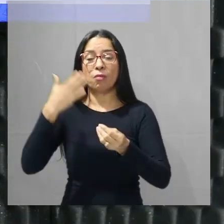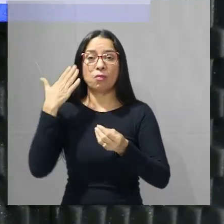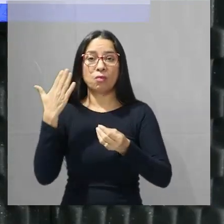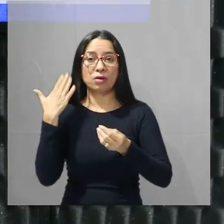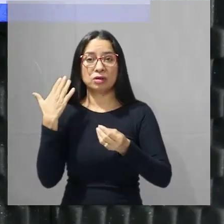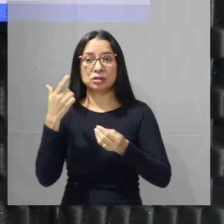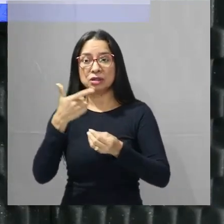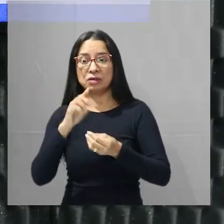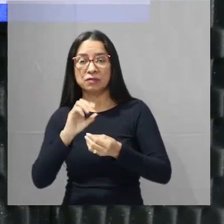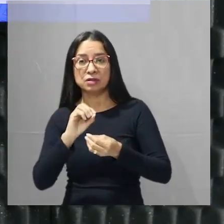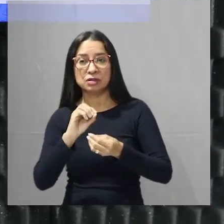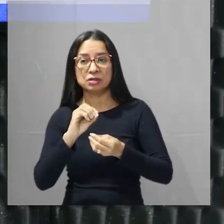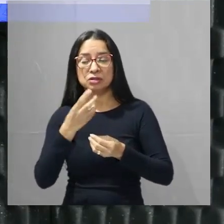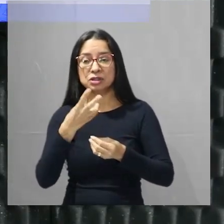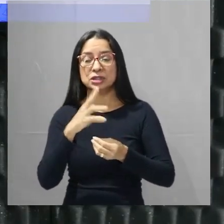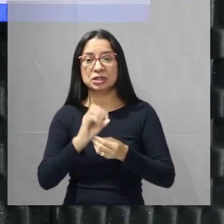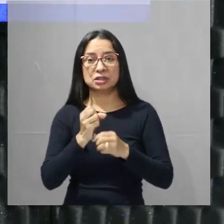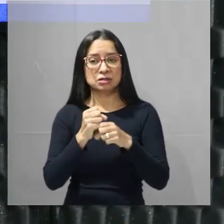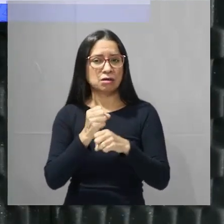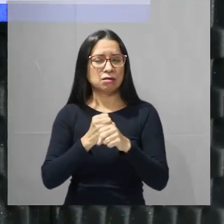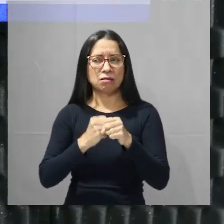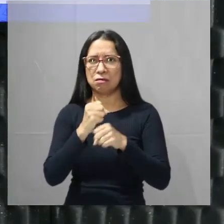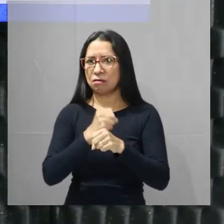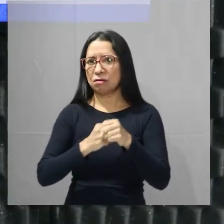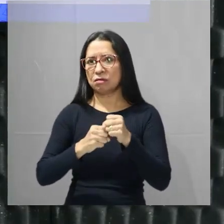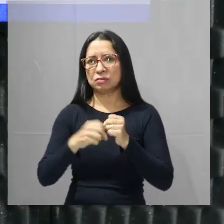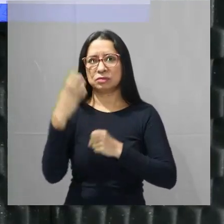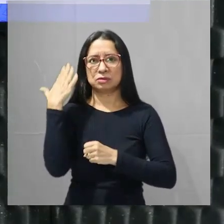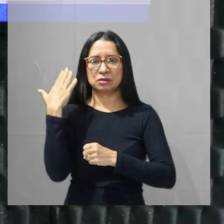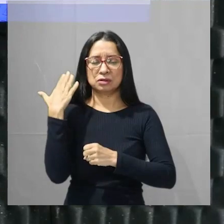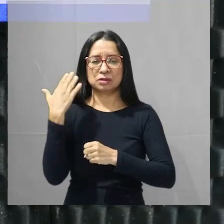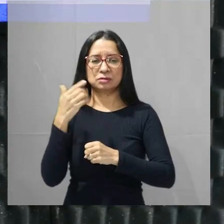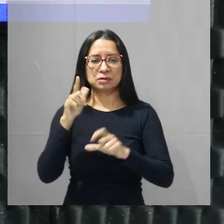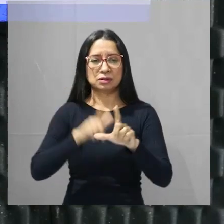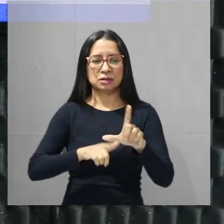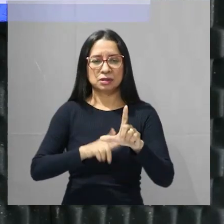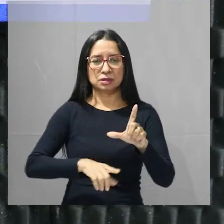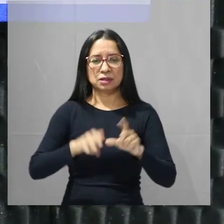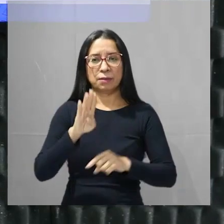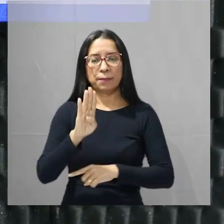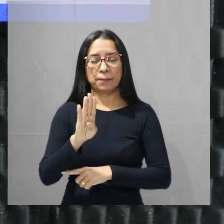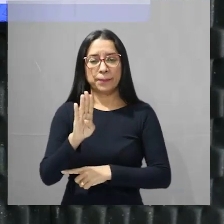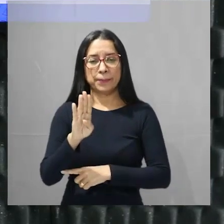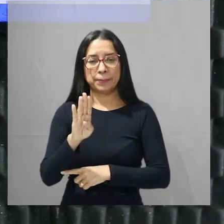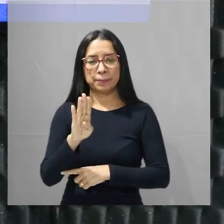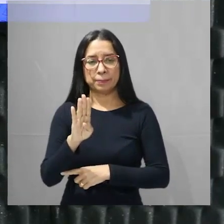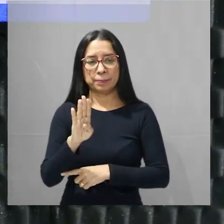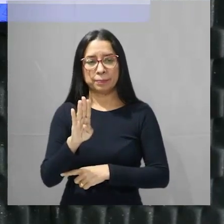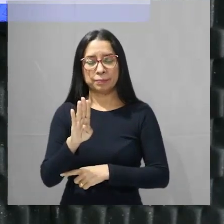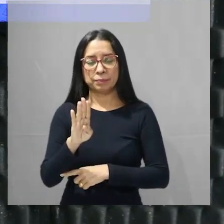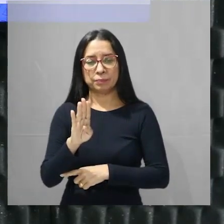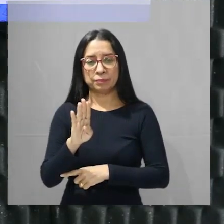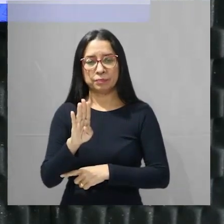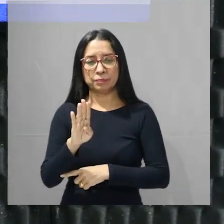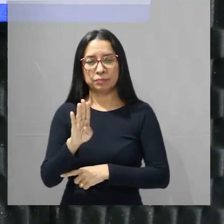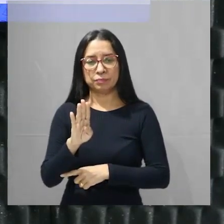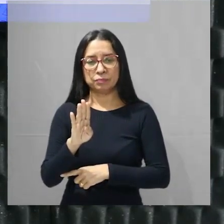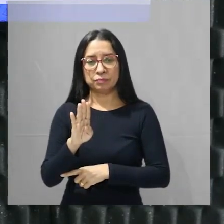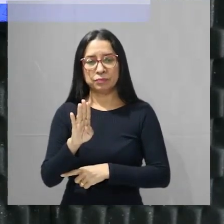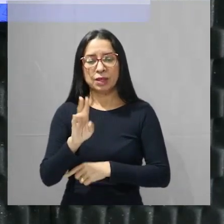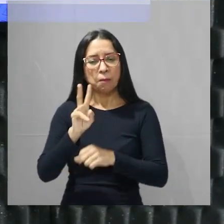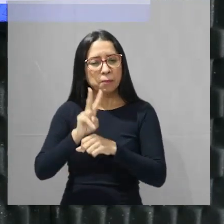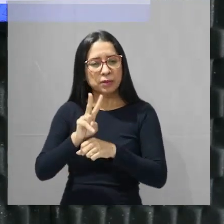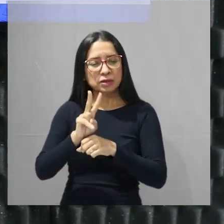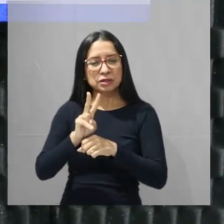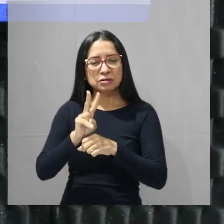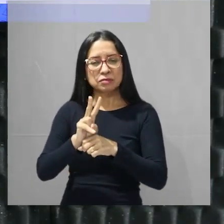muito claro que é totalmente o oposto. Errado. Letra B. É a preservação da essência do espaço público? Negativo. Ele diz